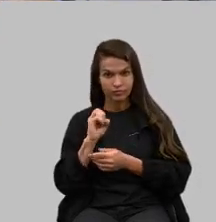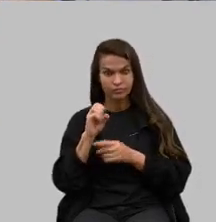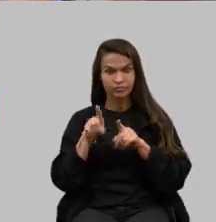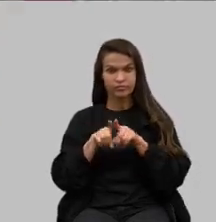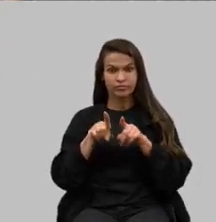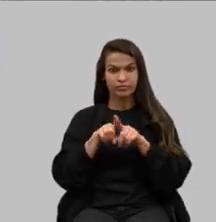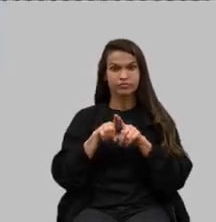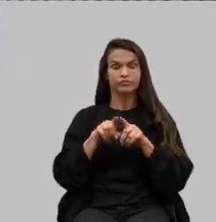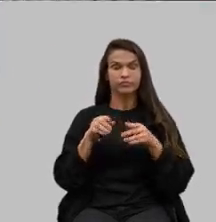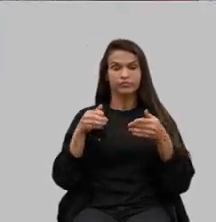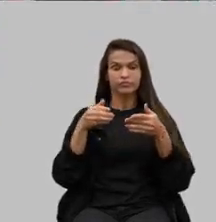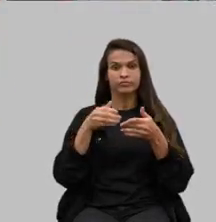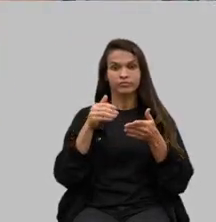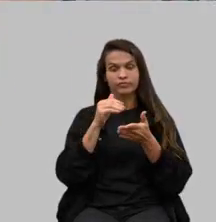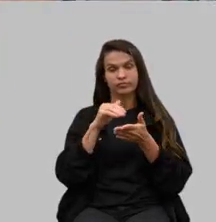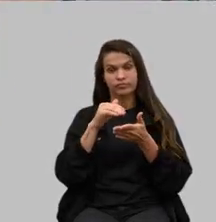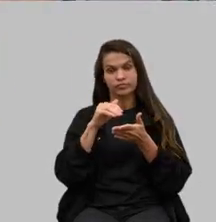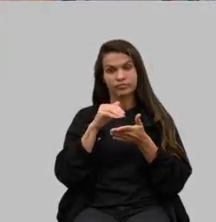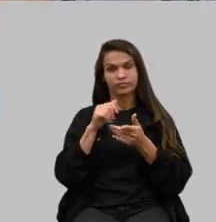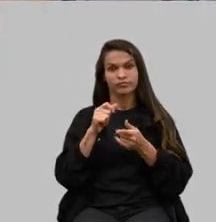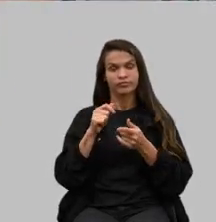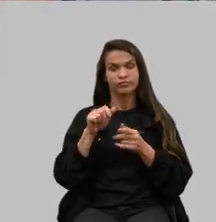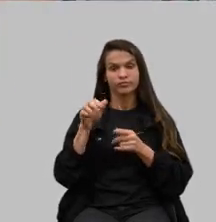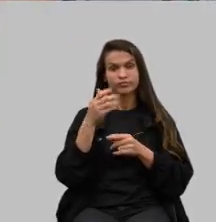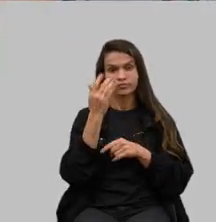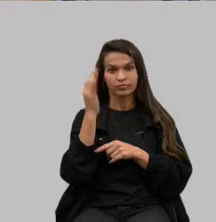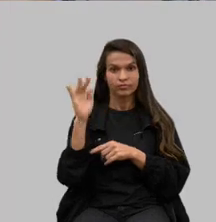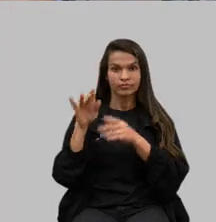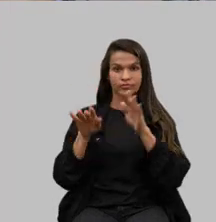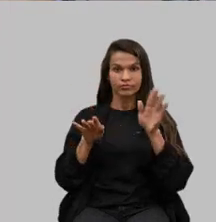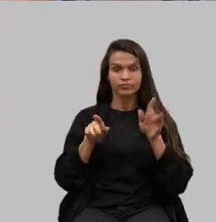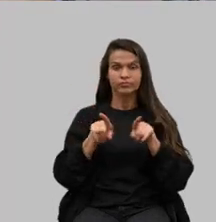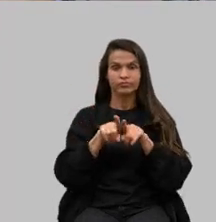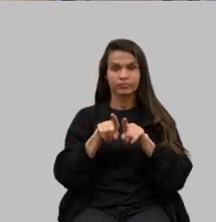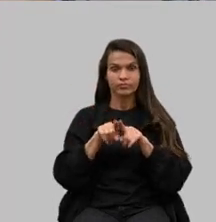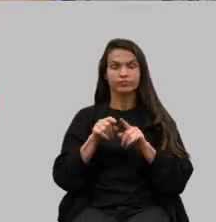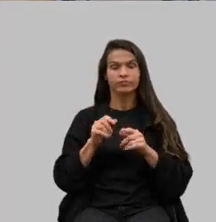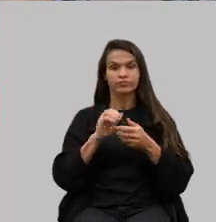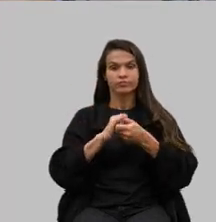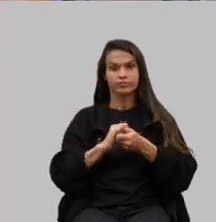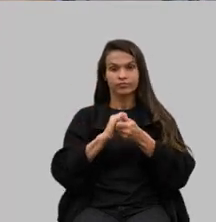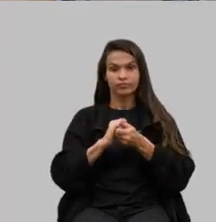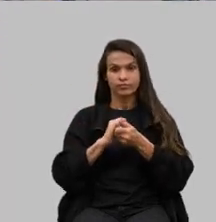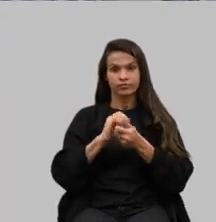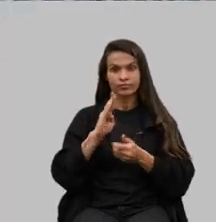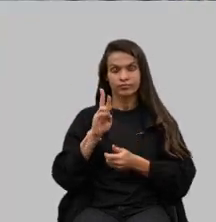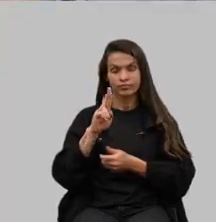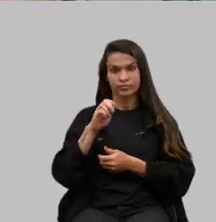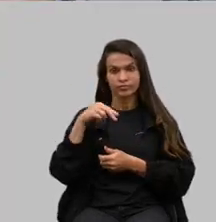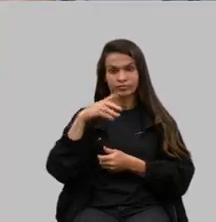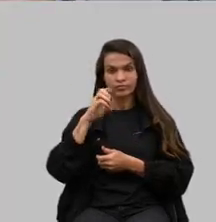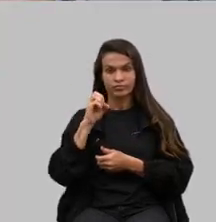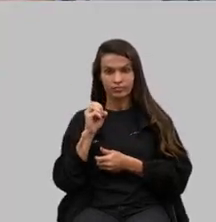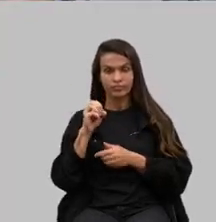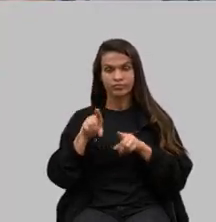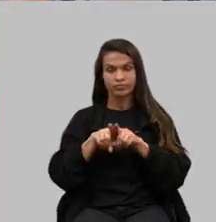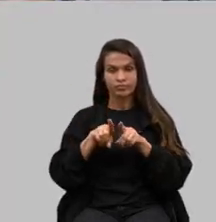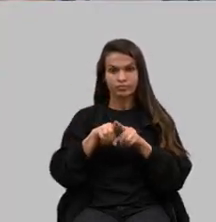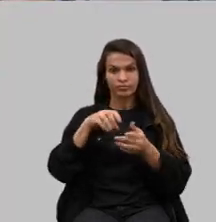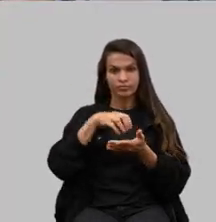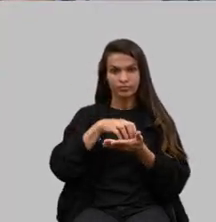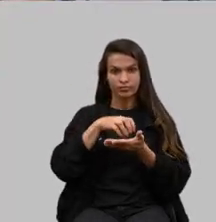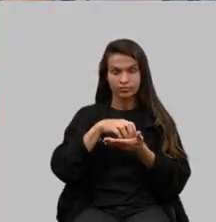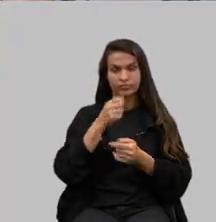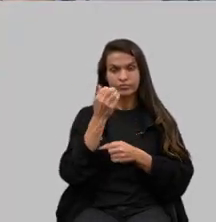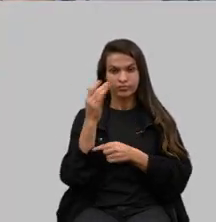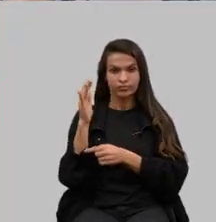também pelo Instituto Estadual de Floresta cumprimentar aqui o Breno lasmar nosso diretor geral pela Fundação Estadual do meio ambiente nós